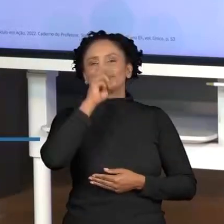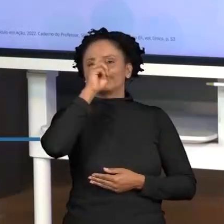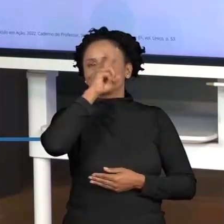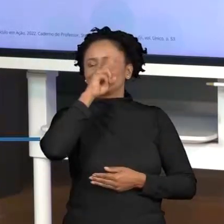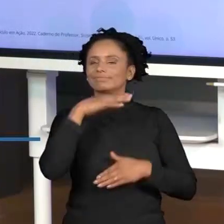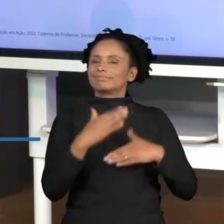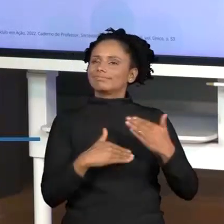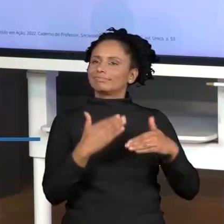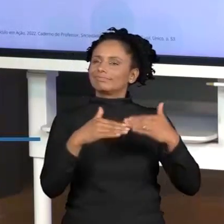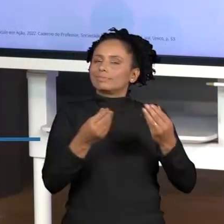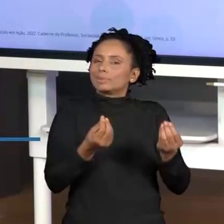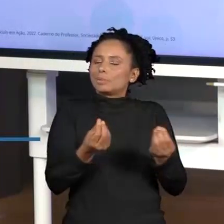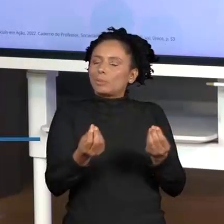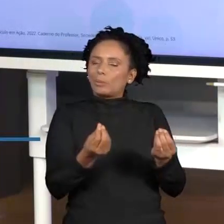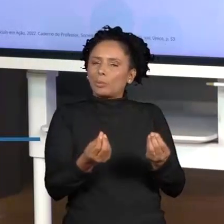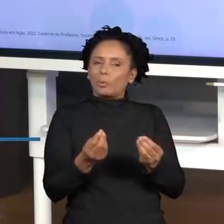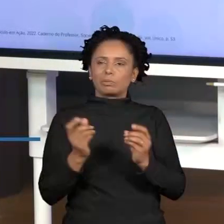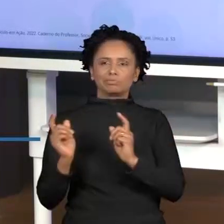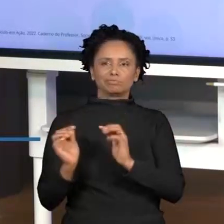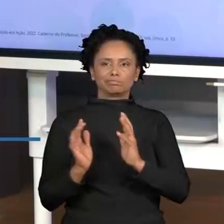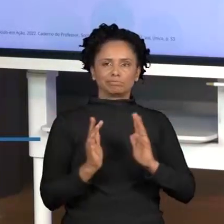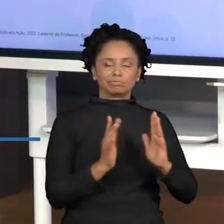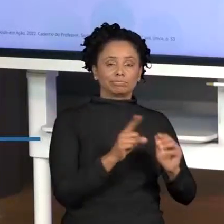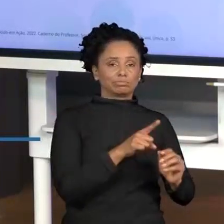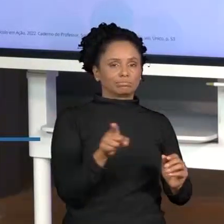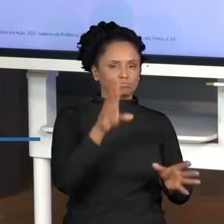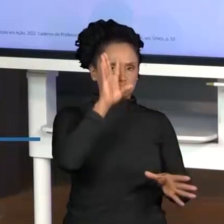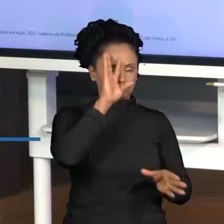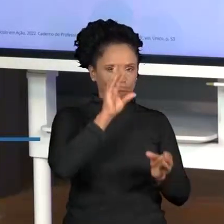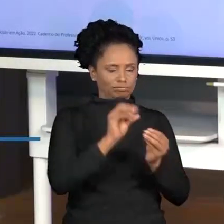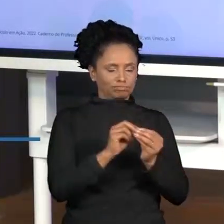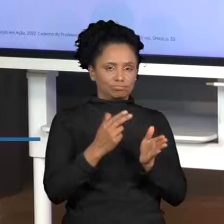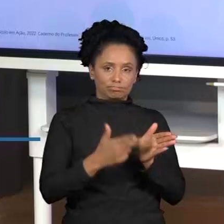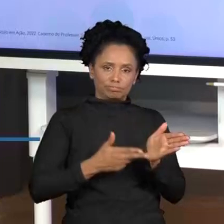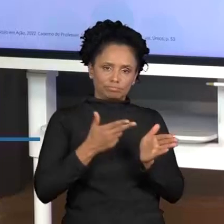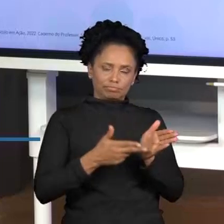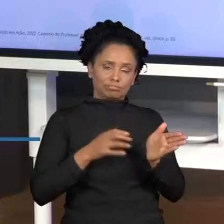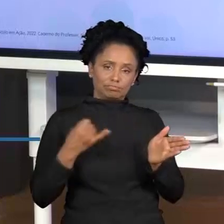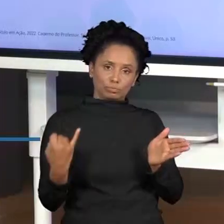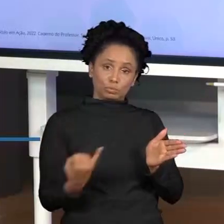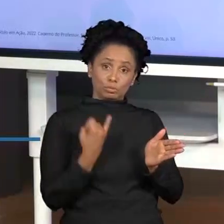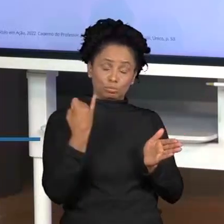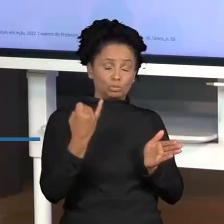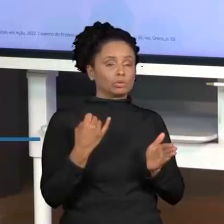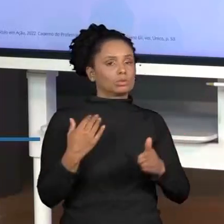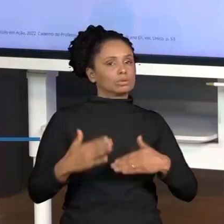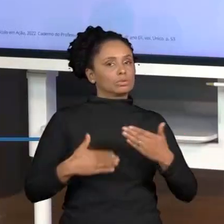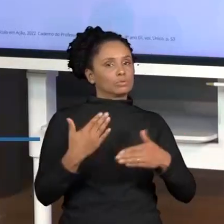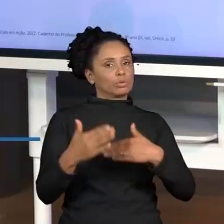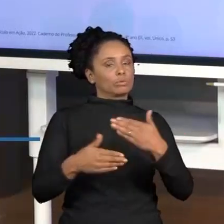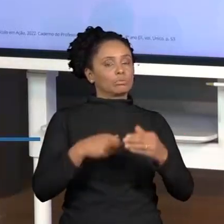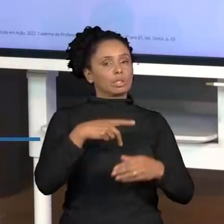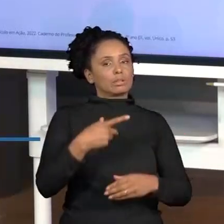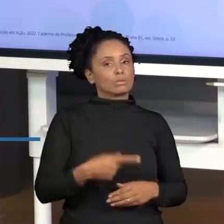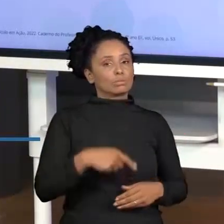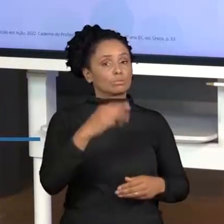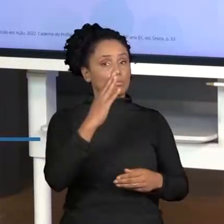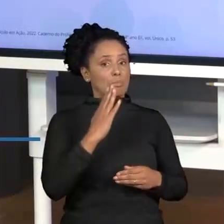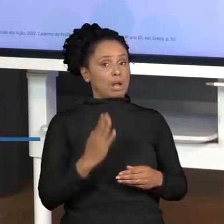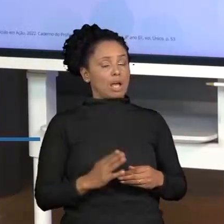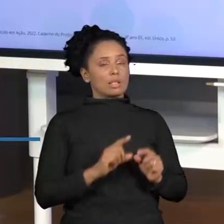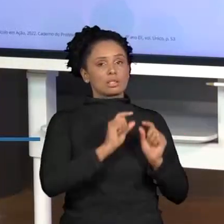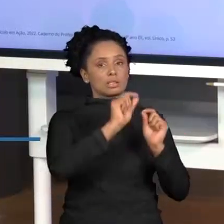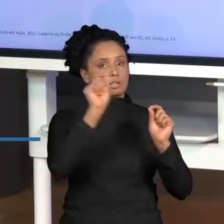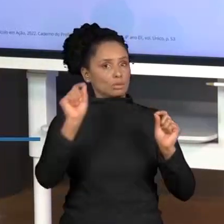no decorrer da aula, você vai entender o que são as ferrovias e quanto elas foram importantes para o desenvolvimento de todo o Brasil.